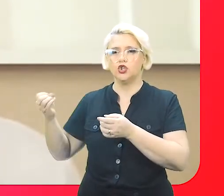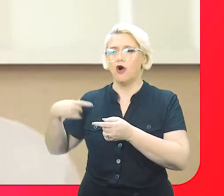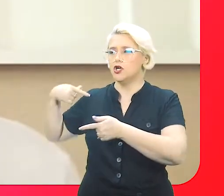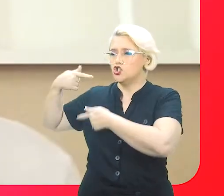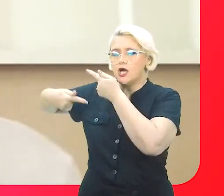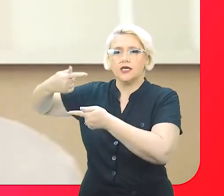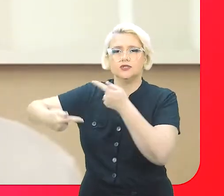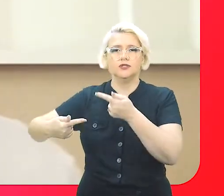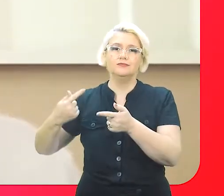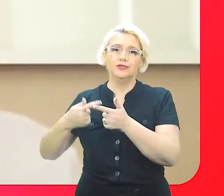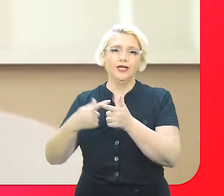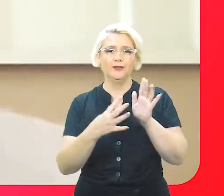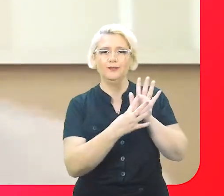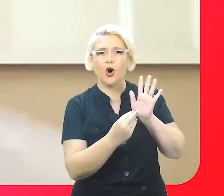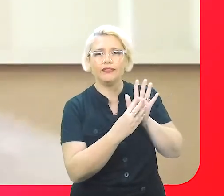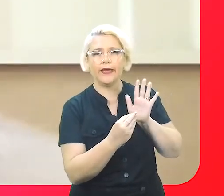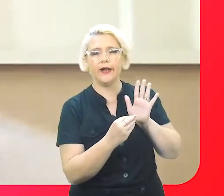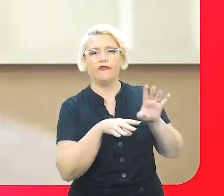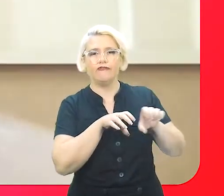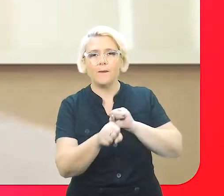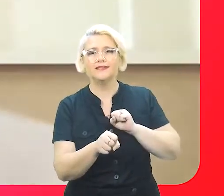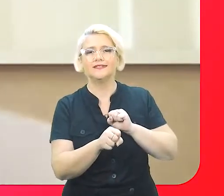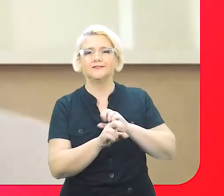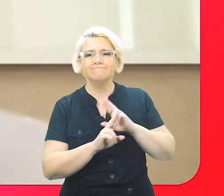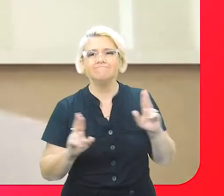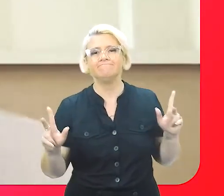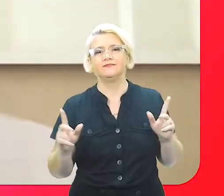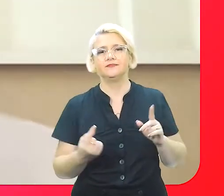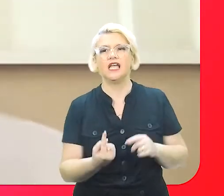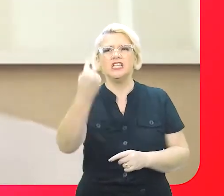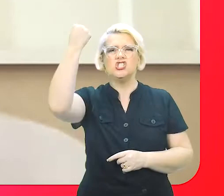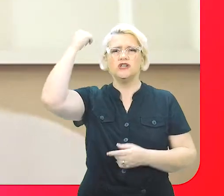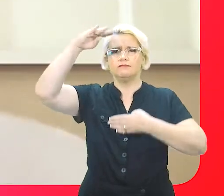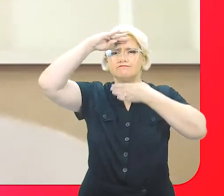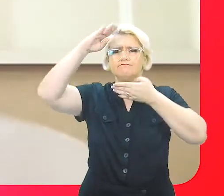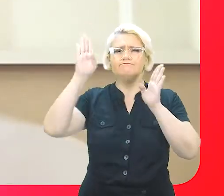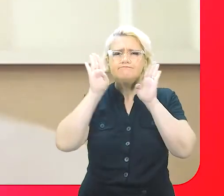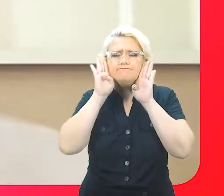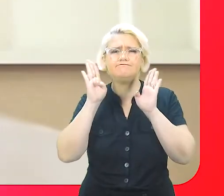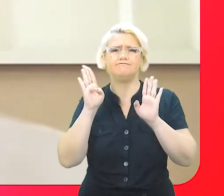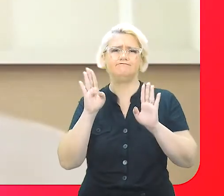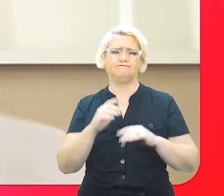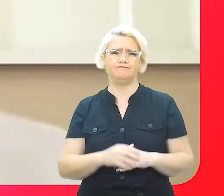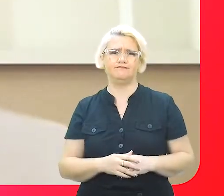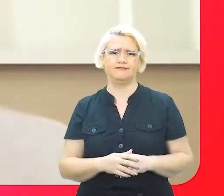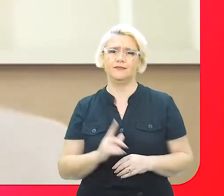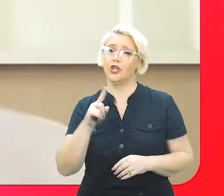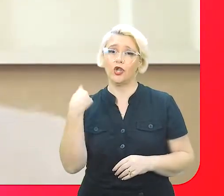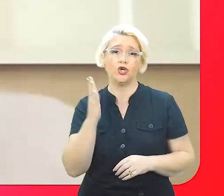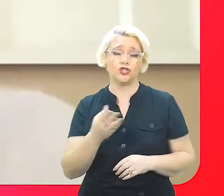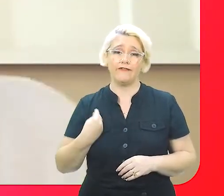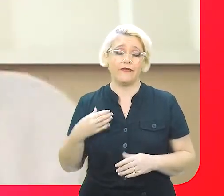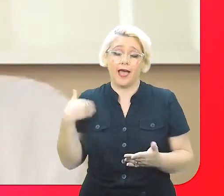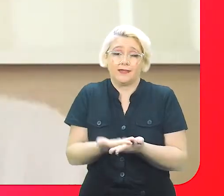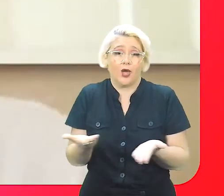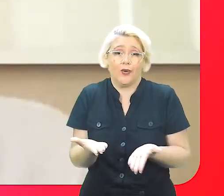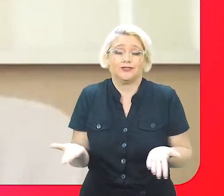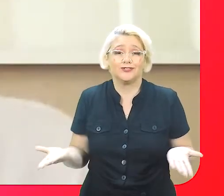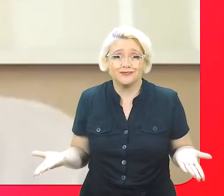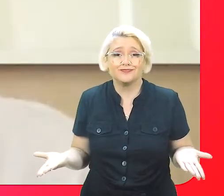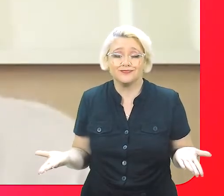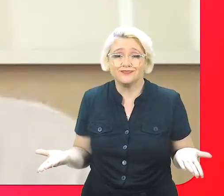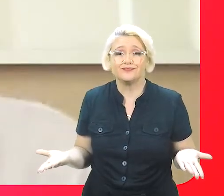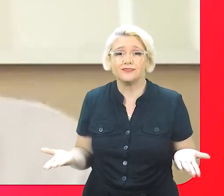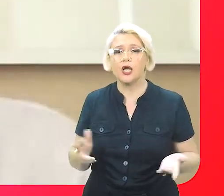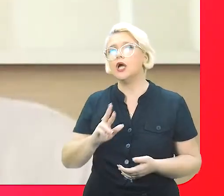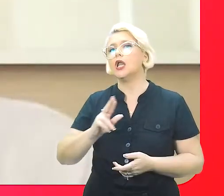a partir desses modelos de formação antiquados que nós vivemos hoje.